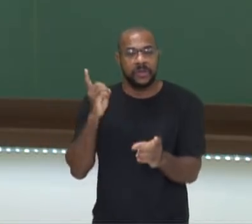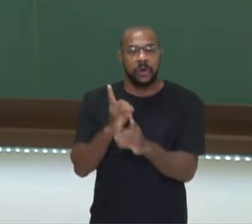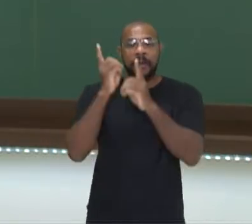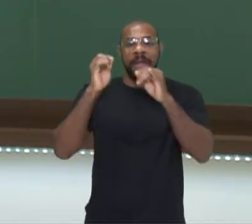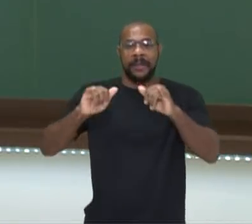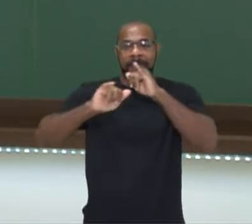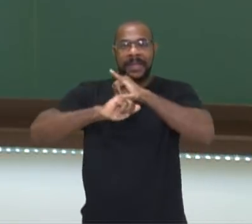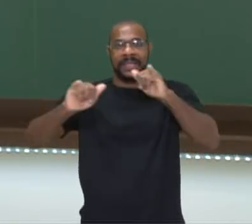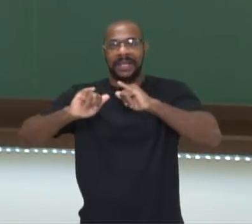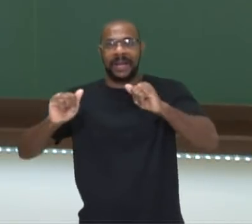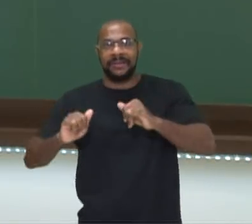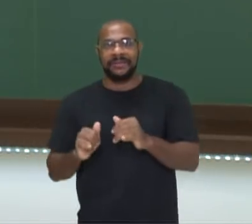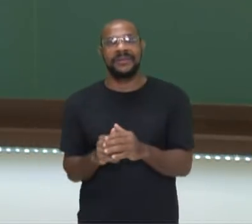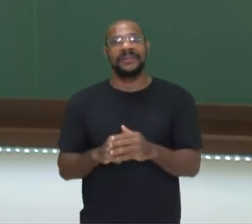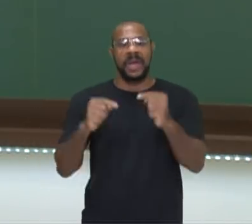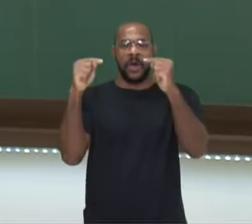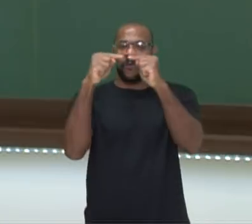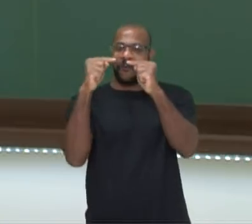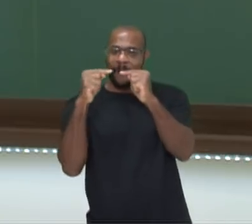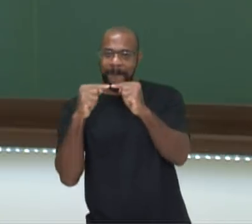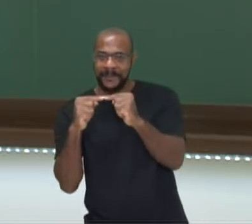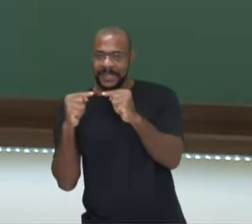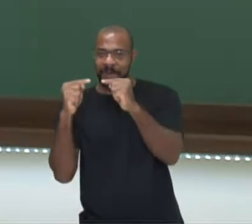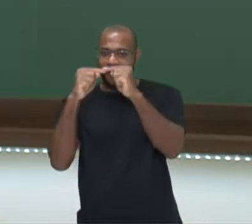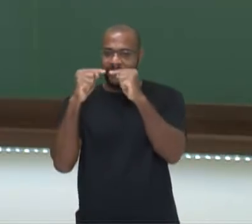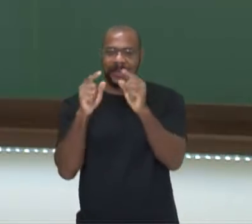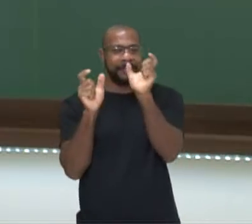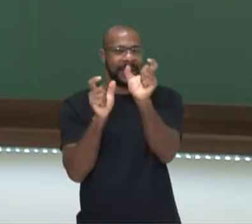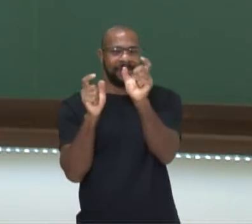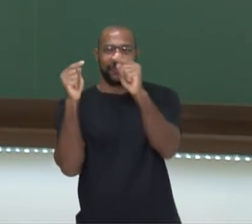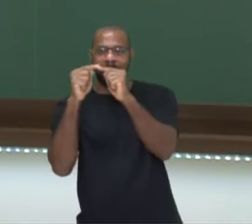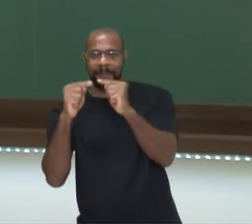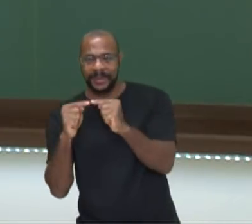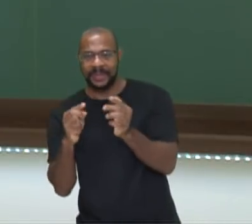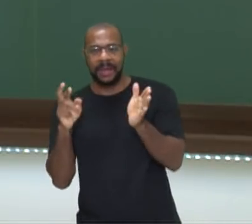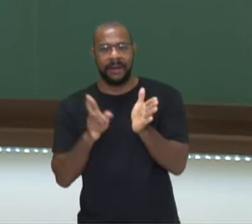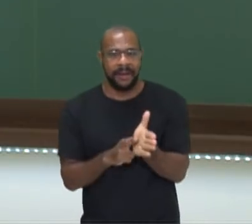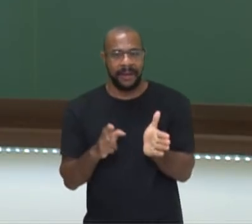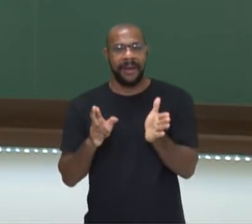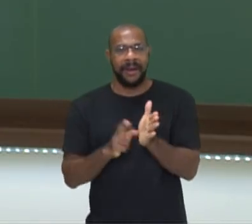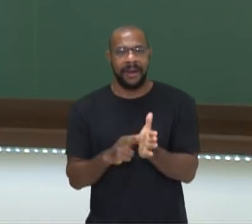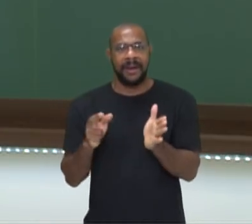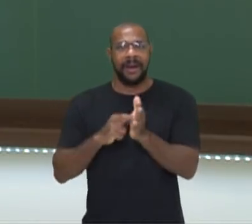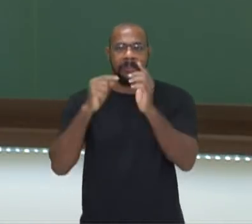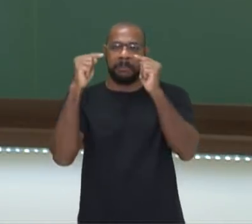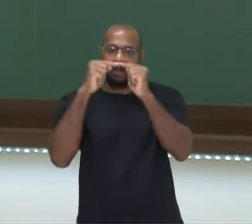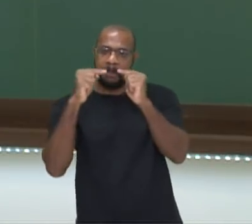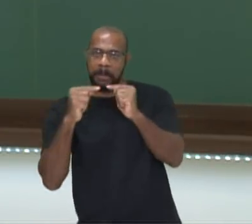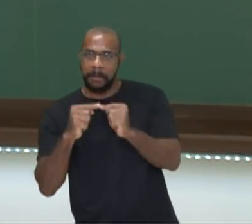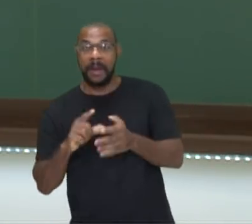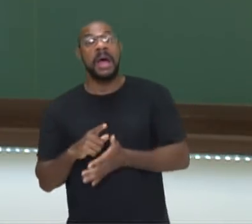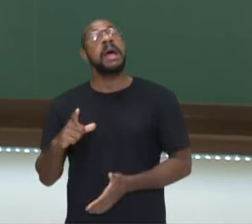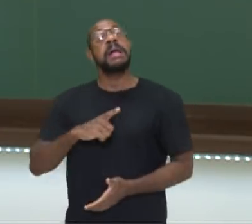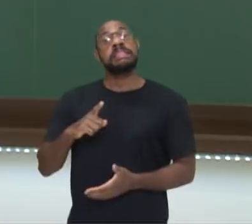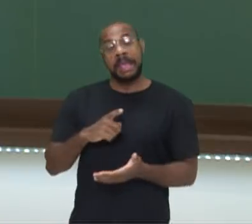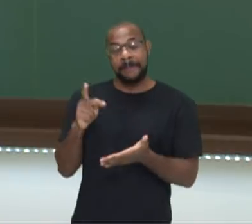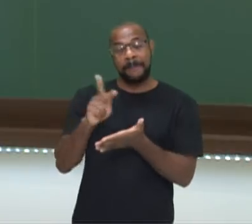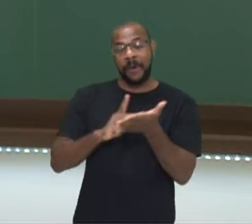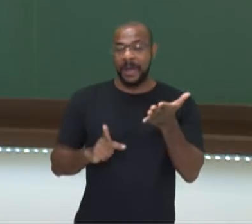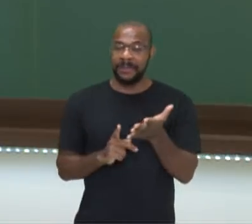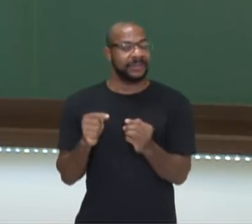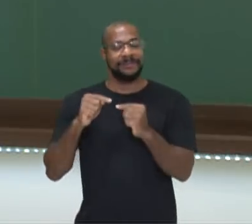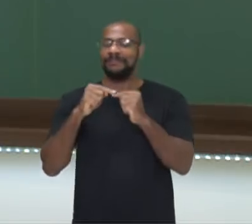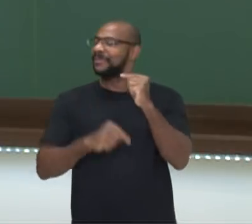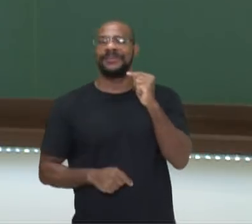ritmo. Mas tem poesias que não precisam disso não. Tem poemas que não levam essa uniformidade. E